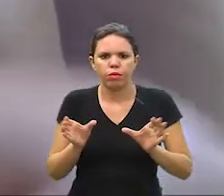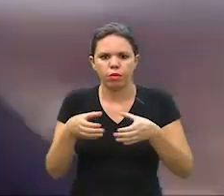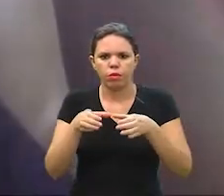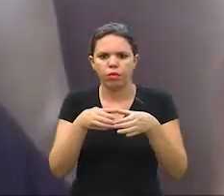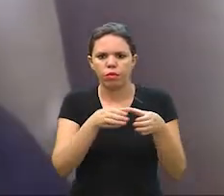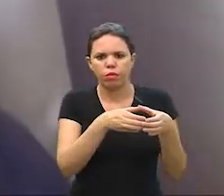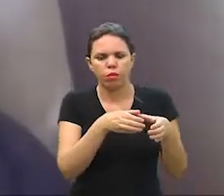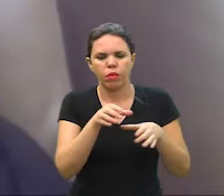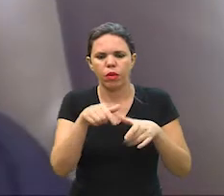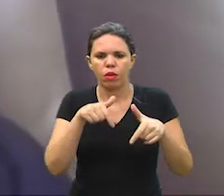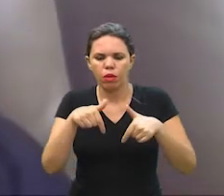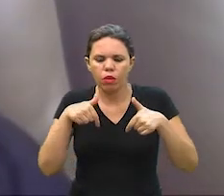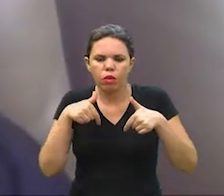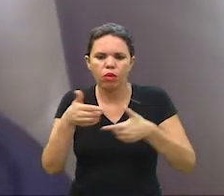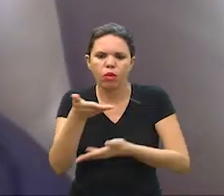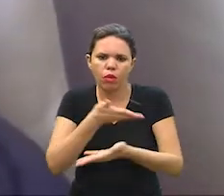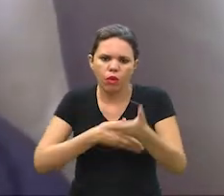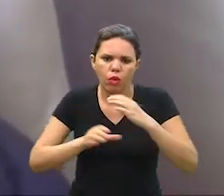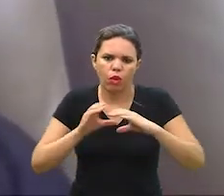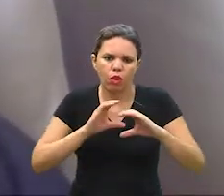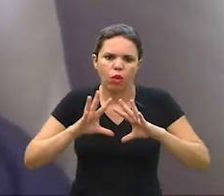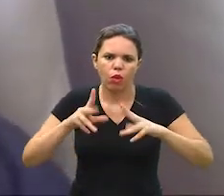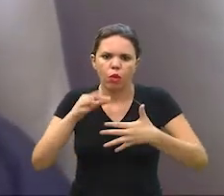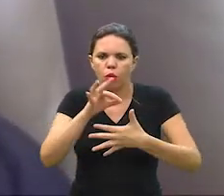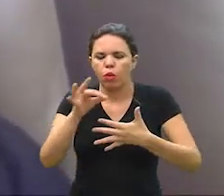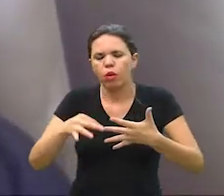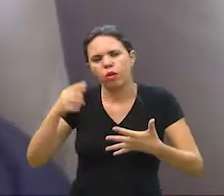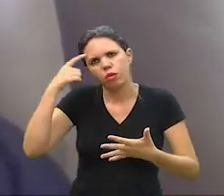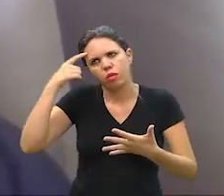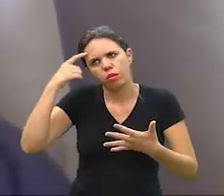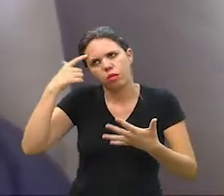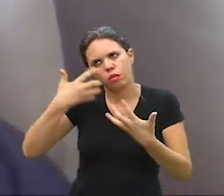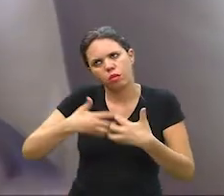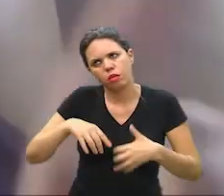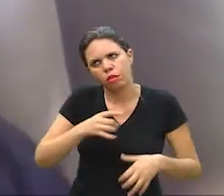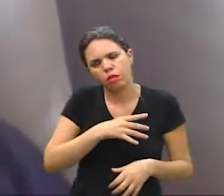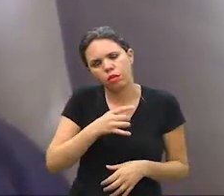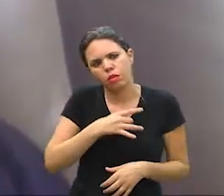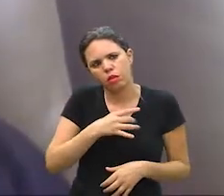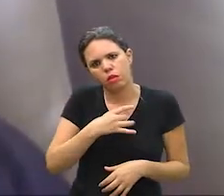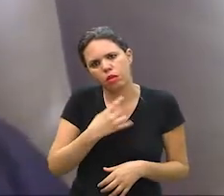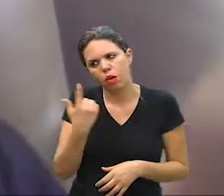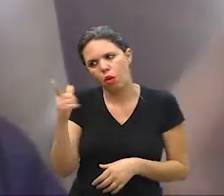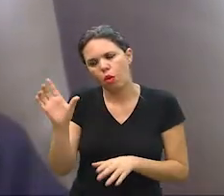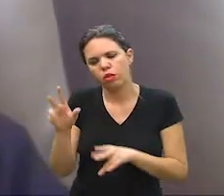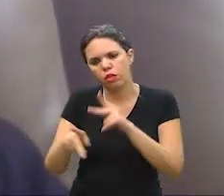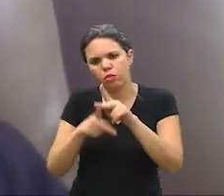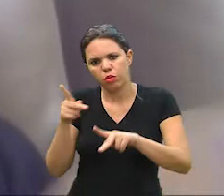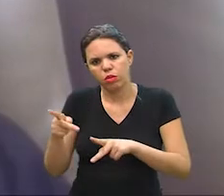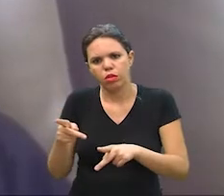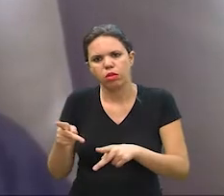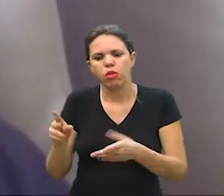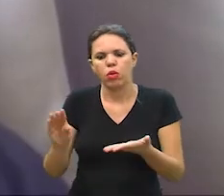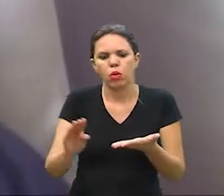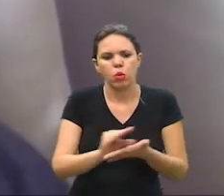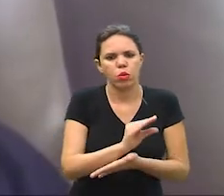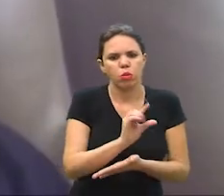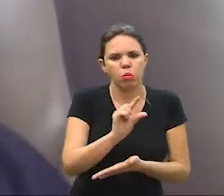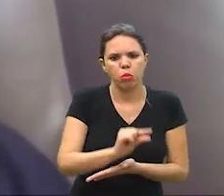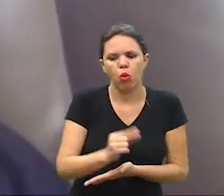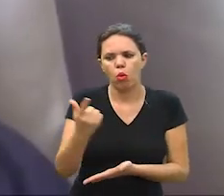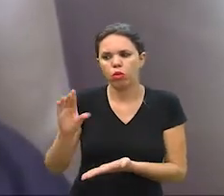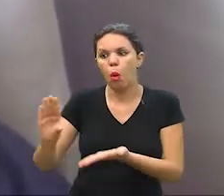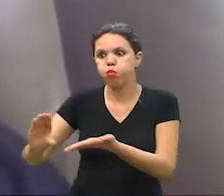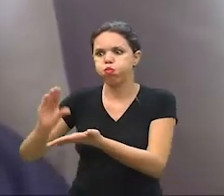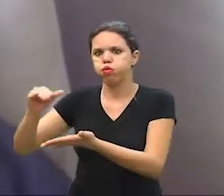que articulasse tudo isso. Às vezes eu fico pensando, eu tenho medo que algumas comunidades recebam muito e outras não recebam